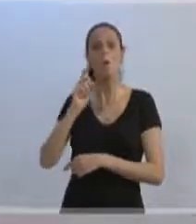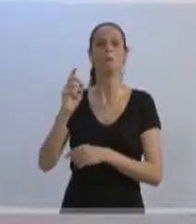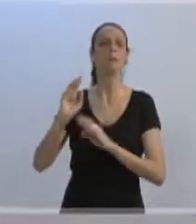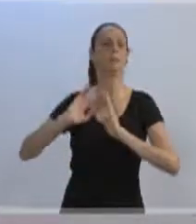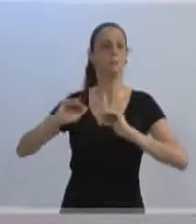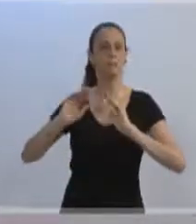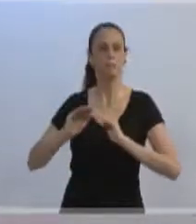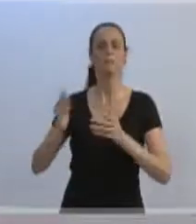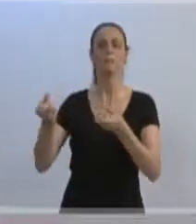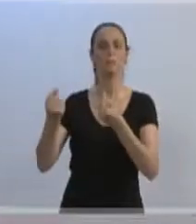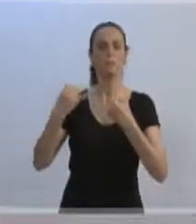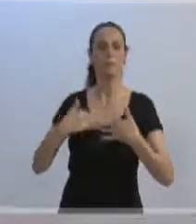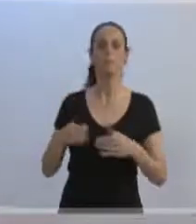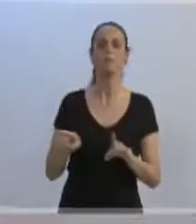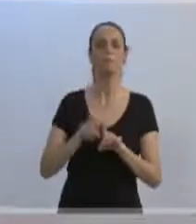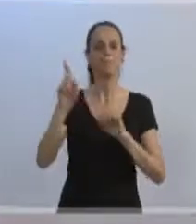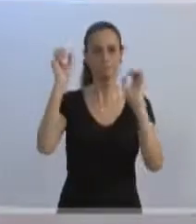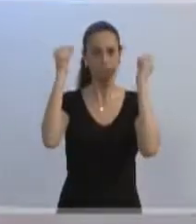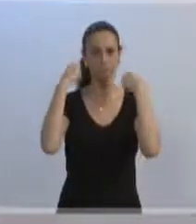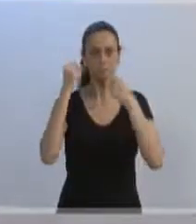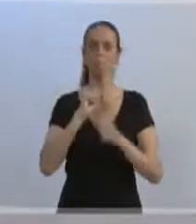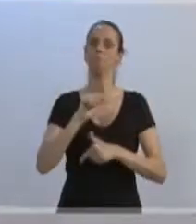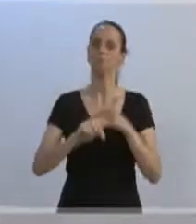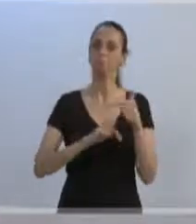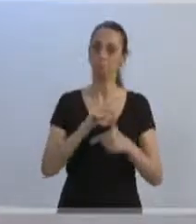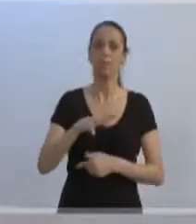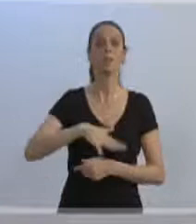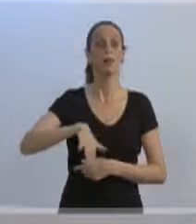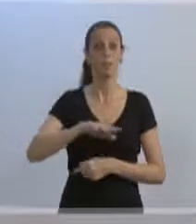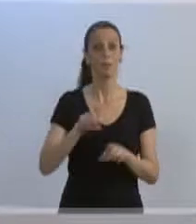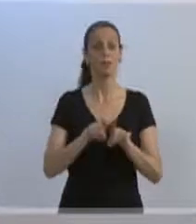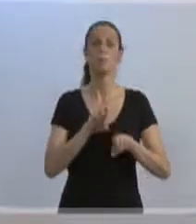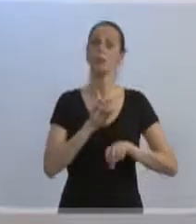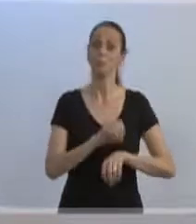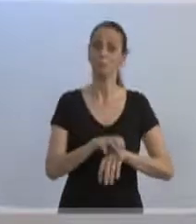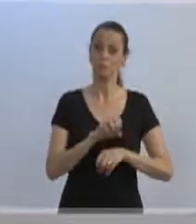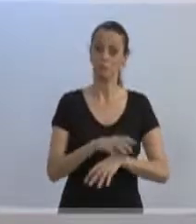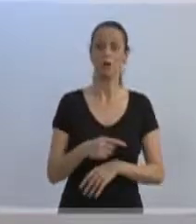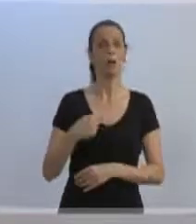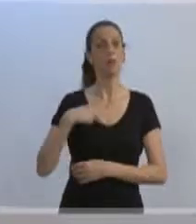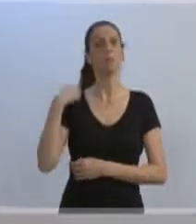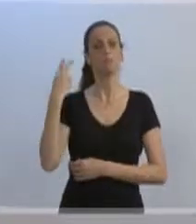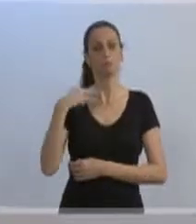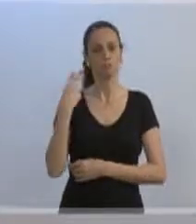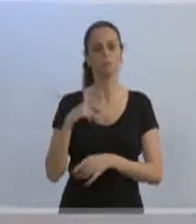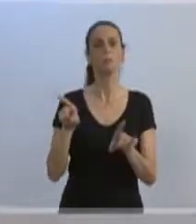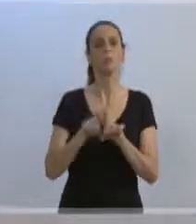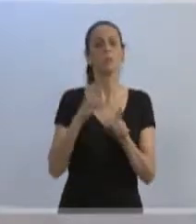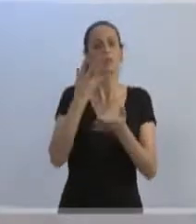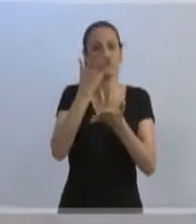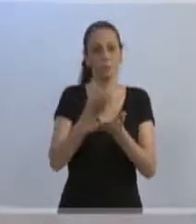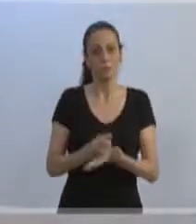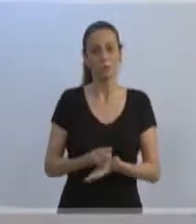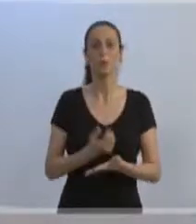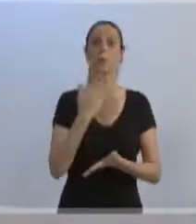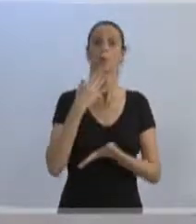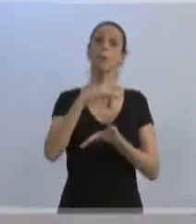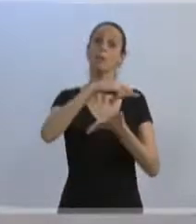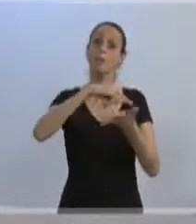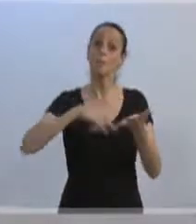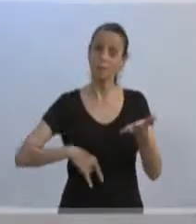chapecó tem desenvolvido um trabalho também na questão educacional quanto o vereador registrei aqui também vou mostrar um requerimento